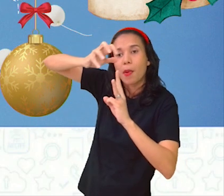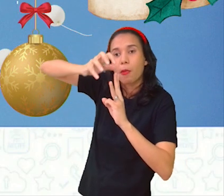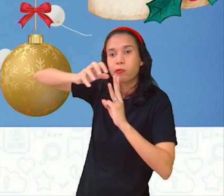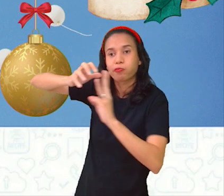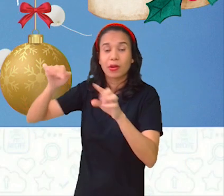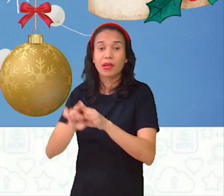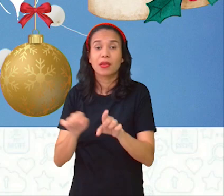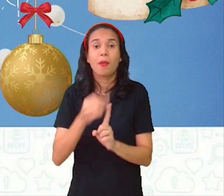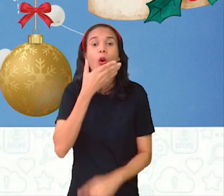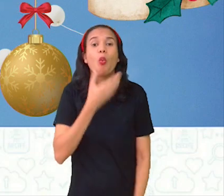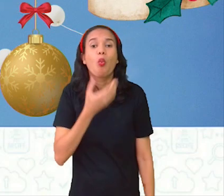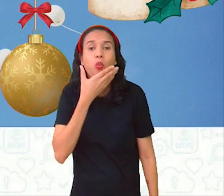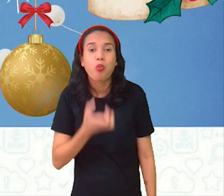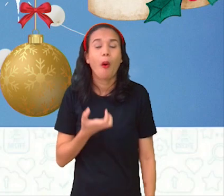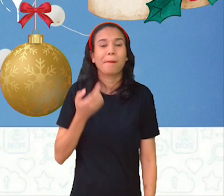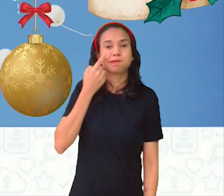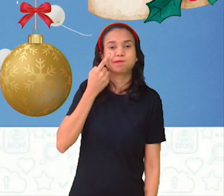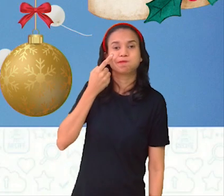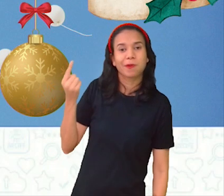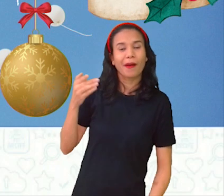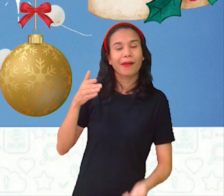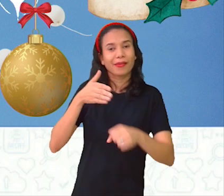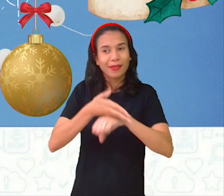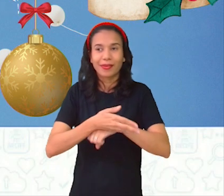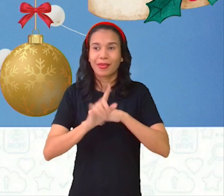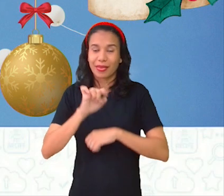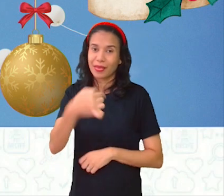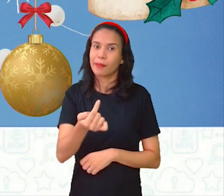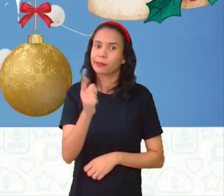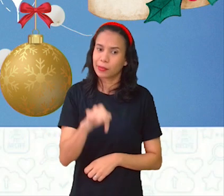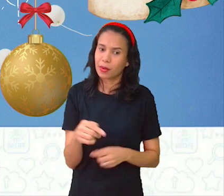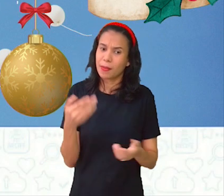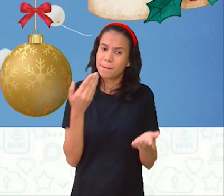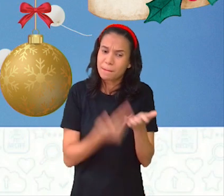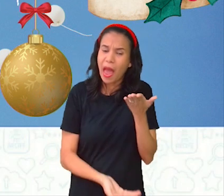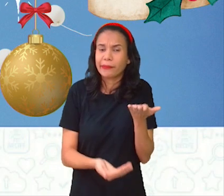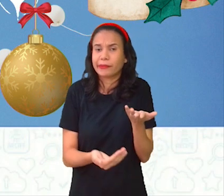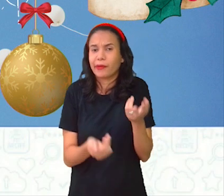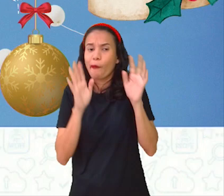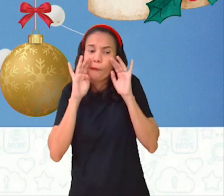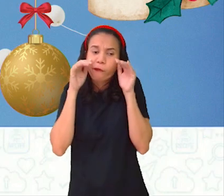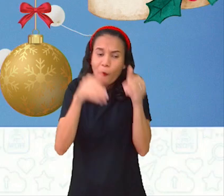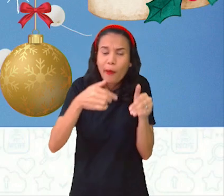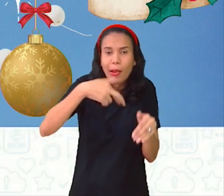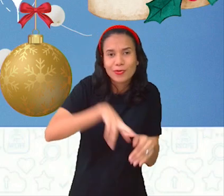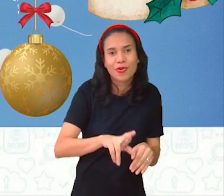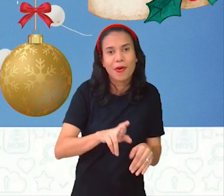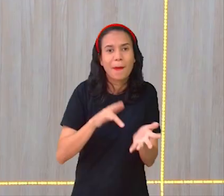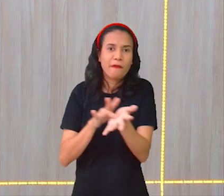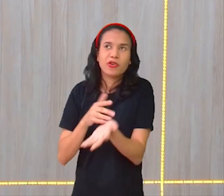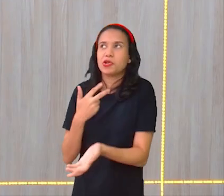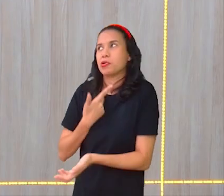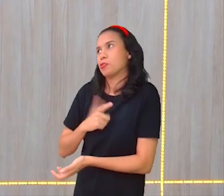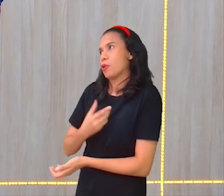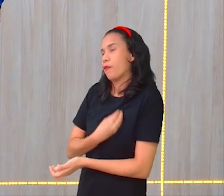Papai Noel, né, que foi inserido depois, e que é uma coisa que perde um pouco o espírito natalino, mas a gente não pode fingir que ele não